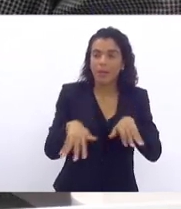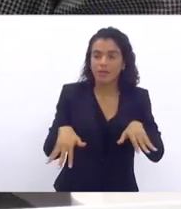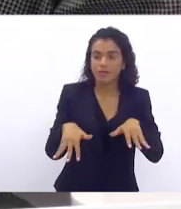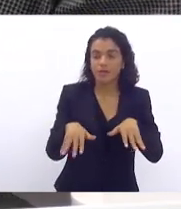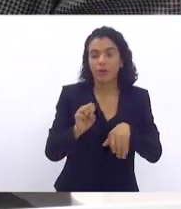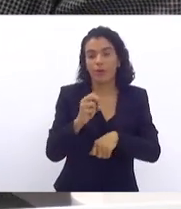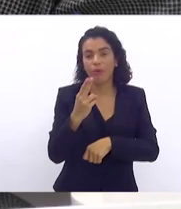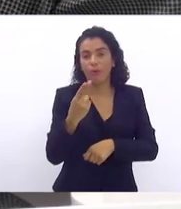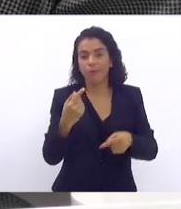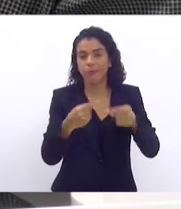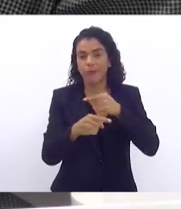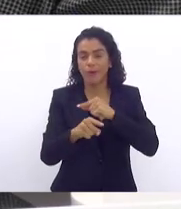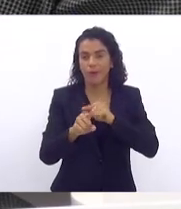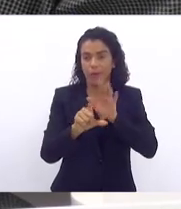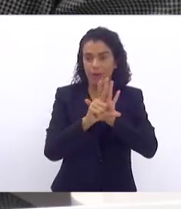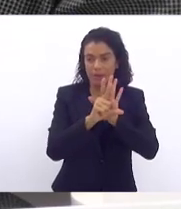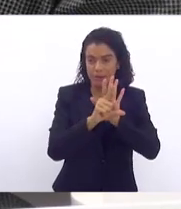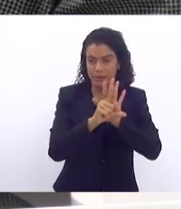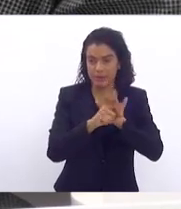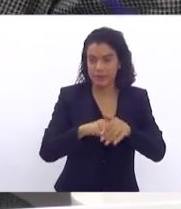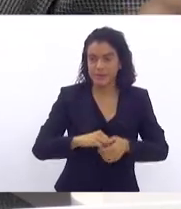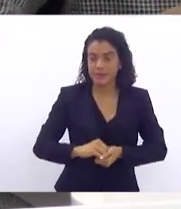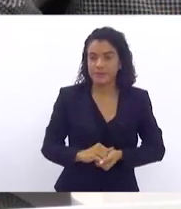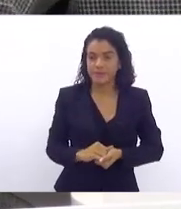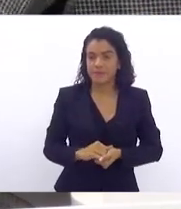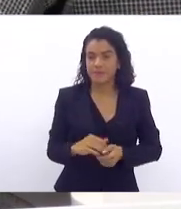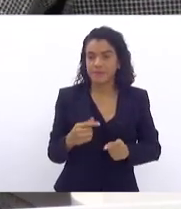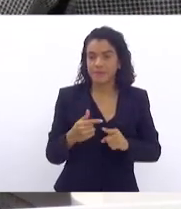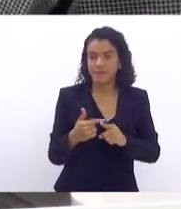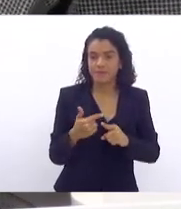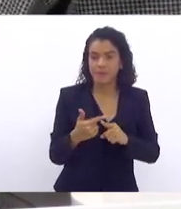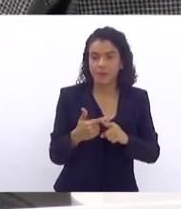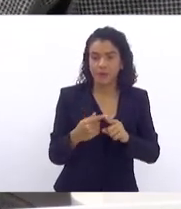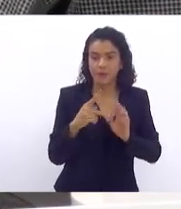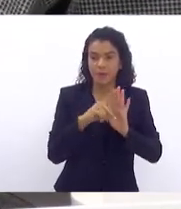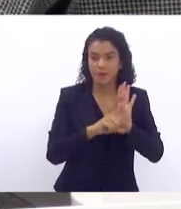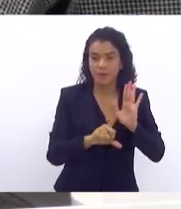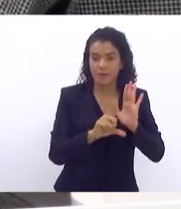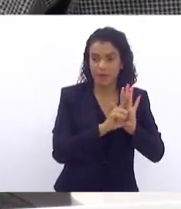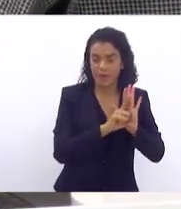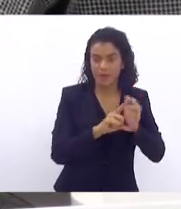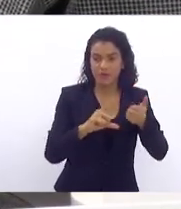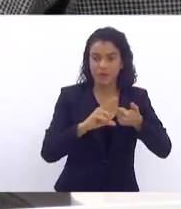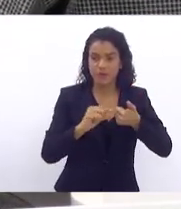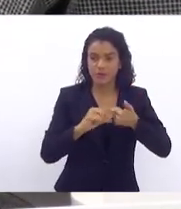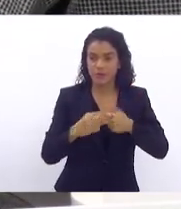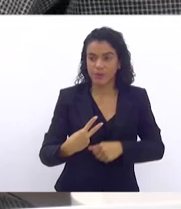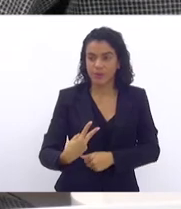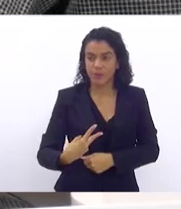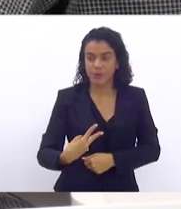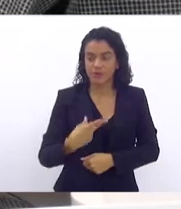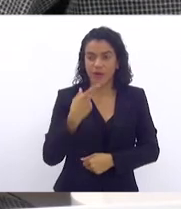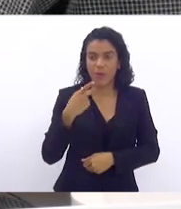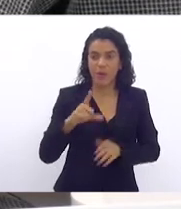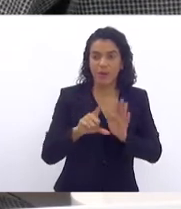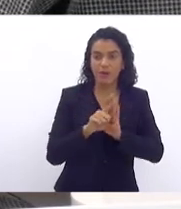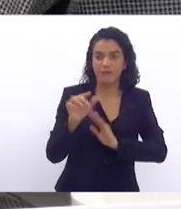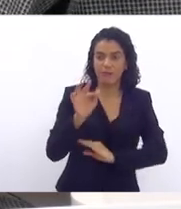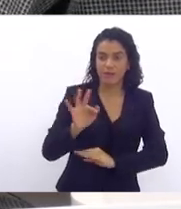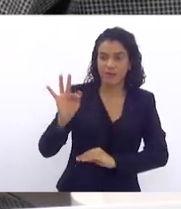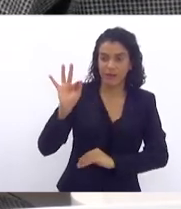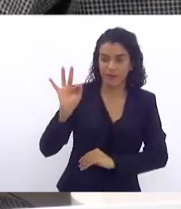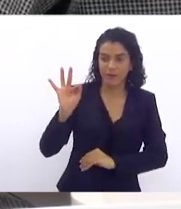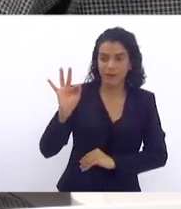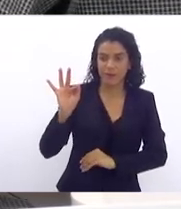ou ilegalidade. Por quê? O PL, no seu artigo 2º, menciona a lei federal,